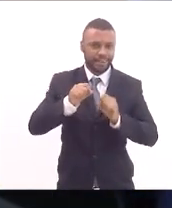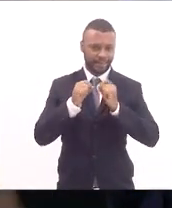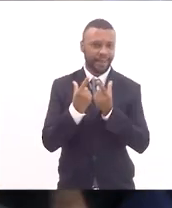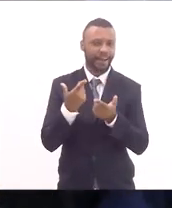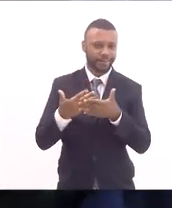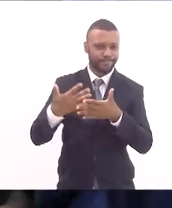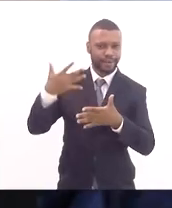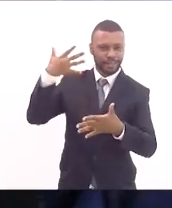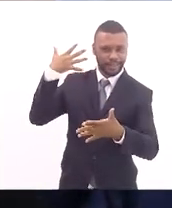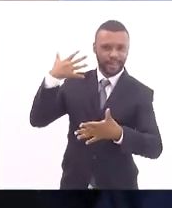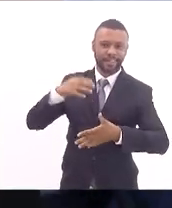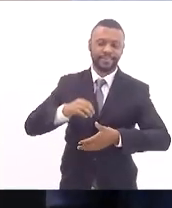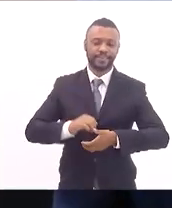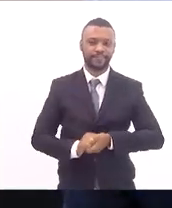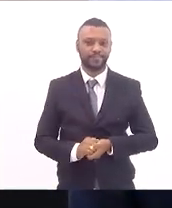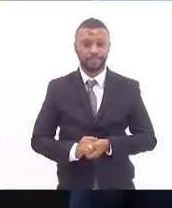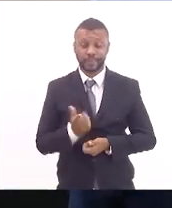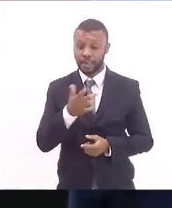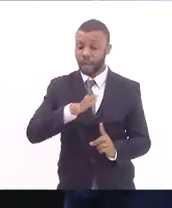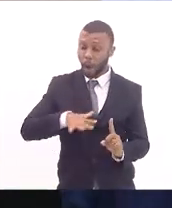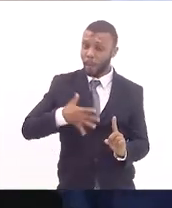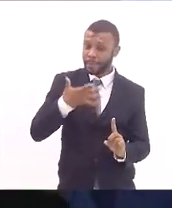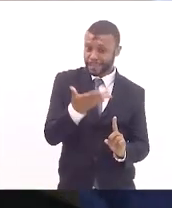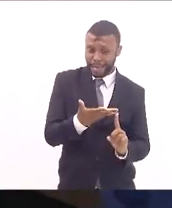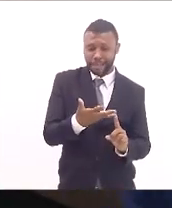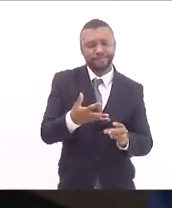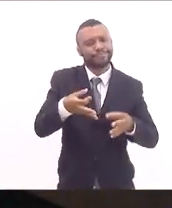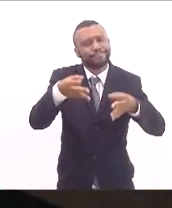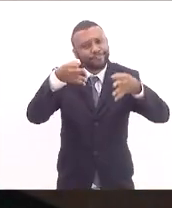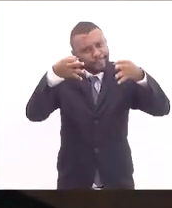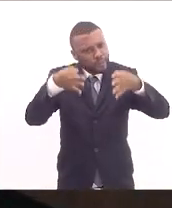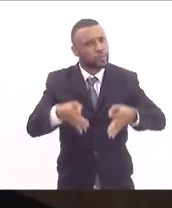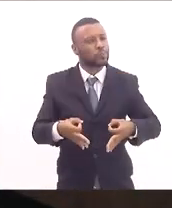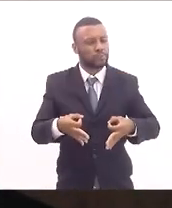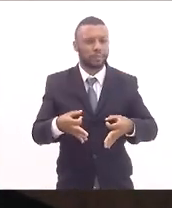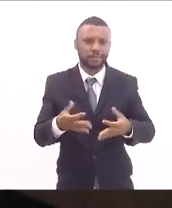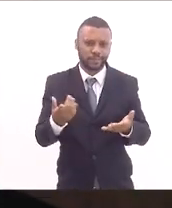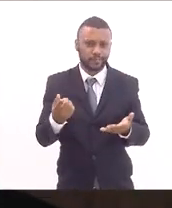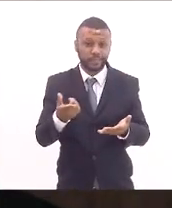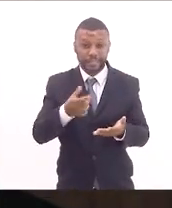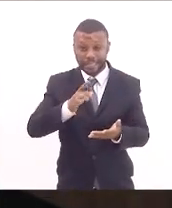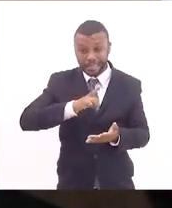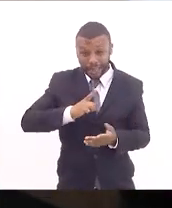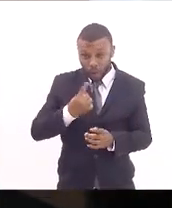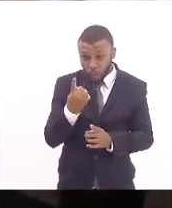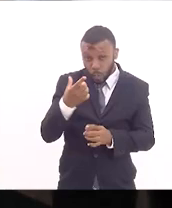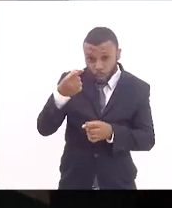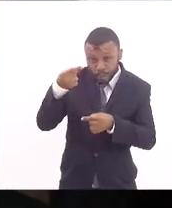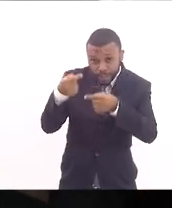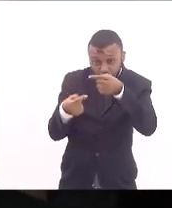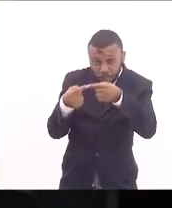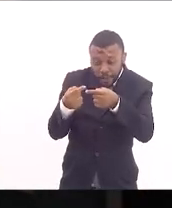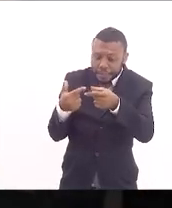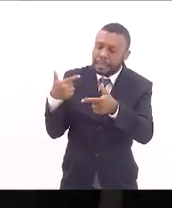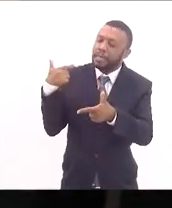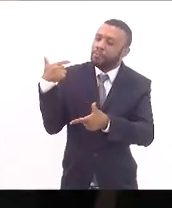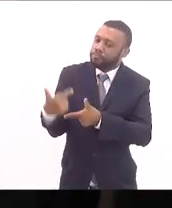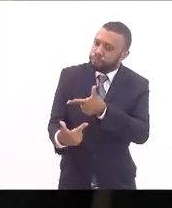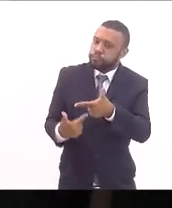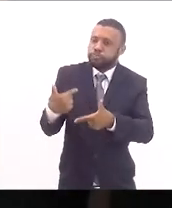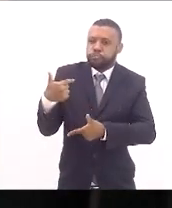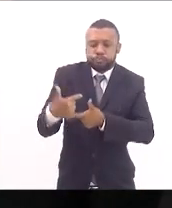a Homenagem mais do que justa porque se tem um deputado trabalhador